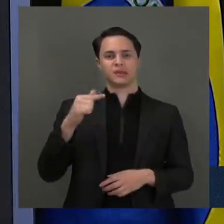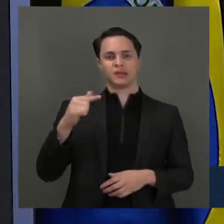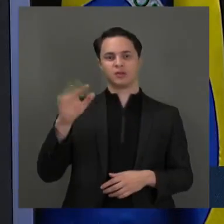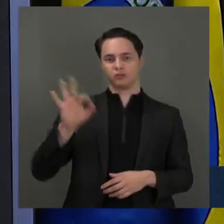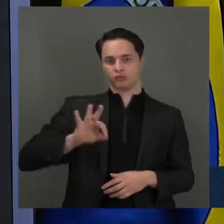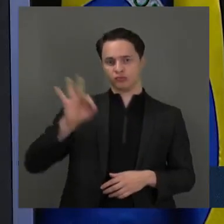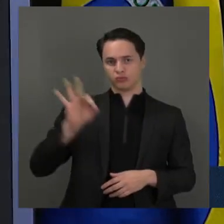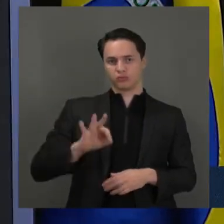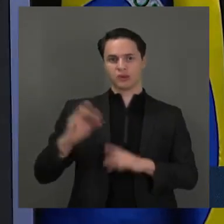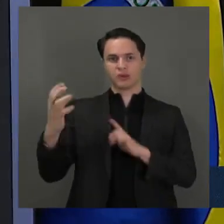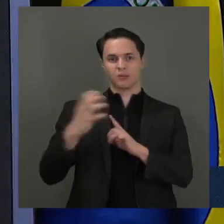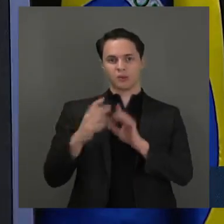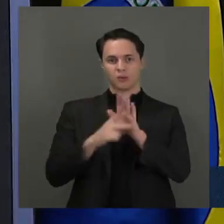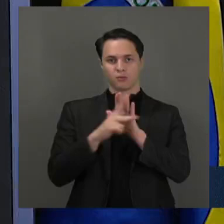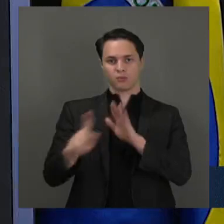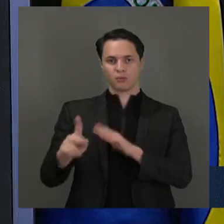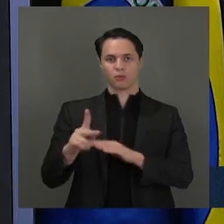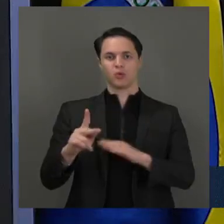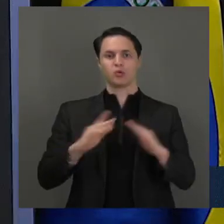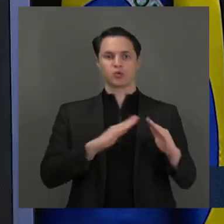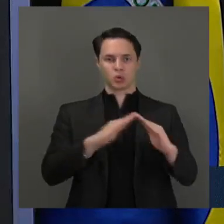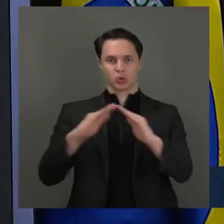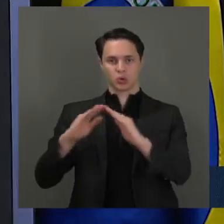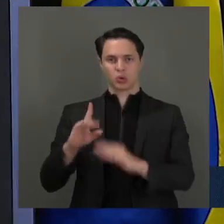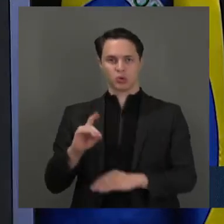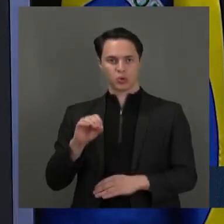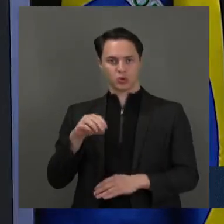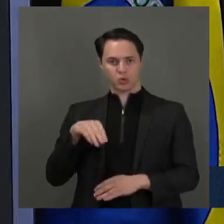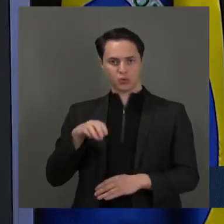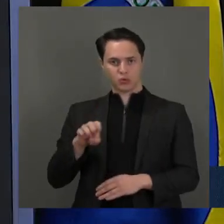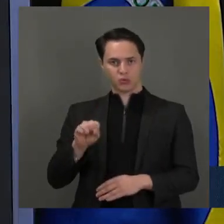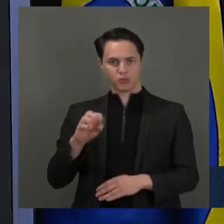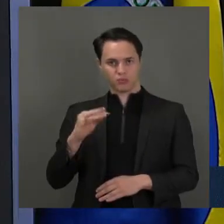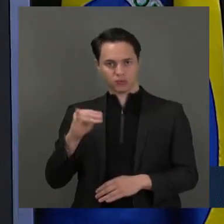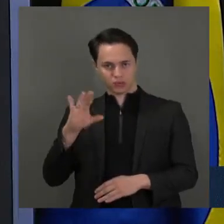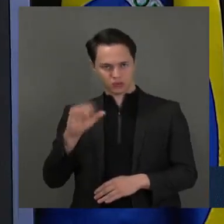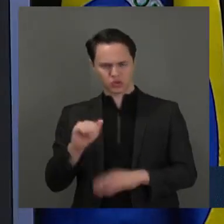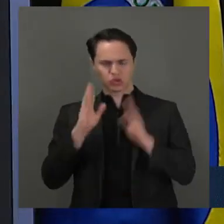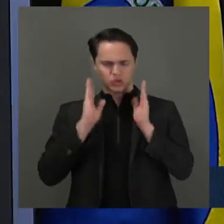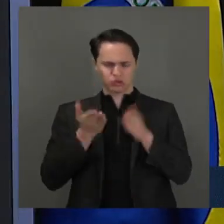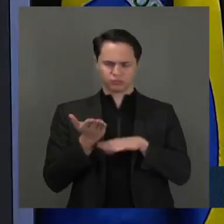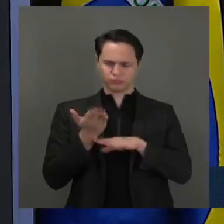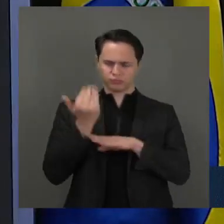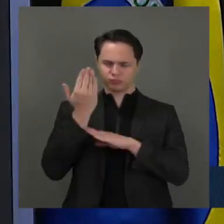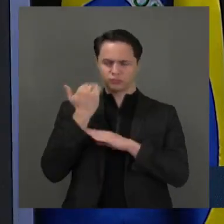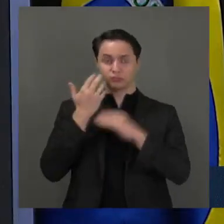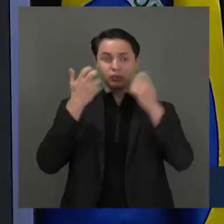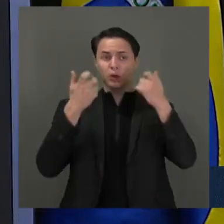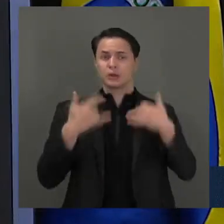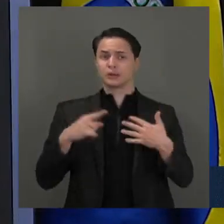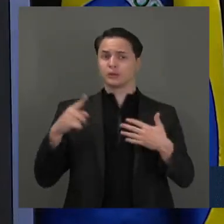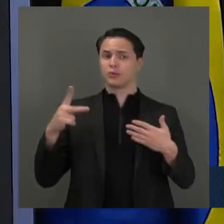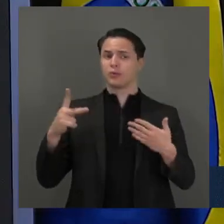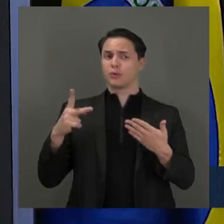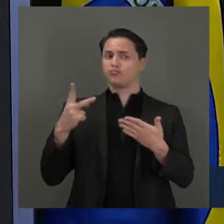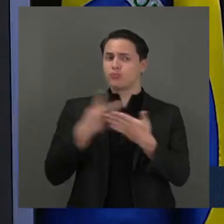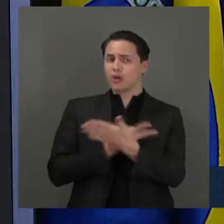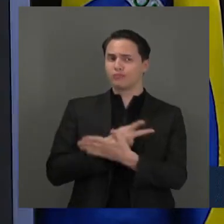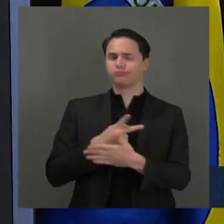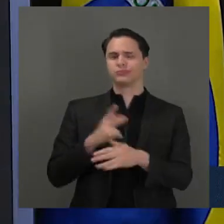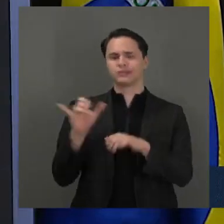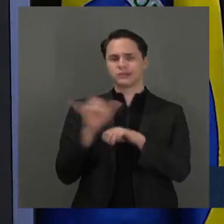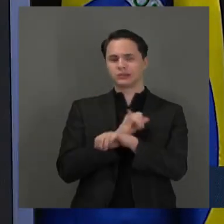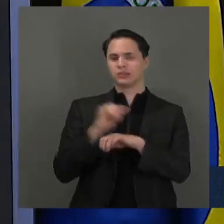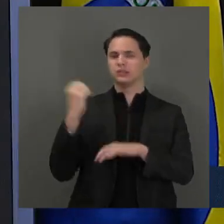87% da demanda doméstica. Como exaustivamente comentado, este é um erro estratégico grave